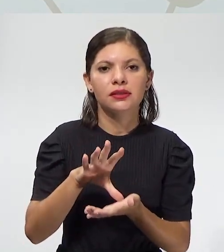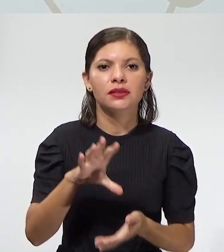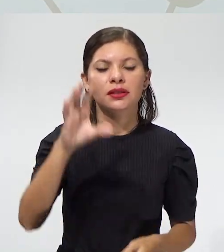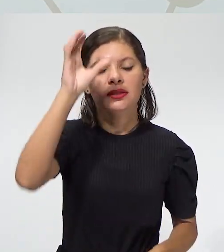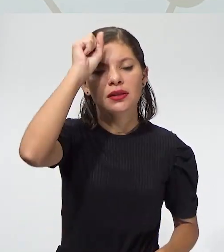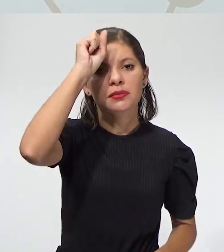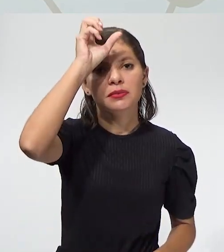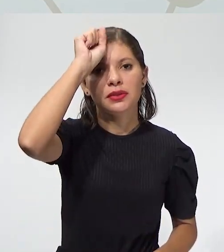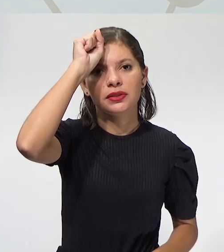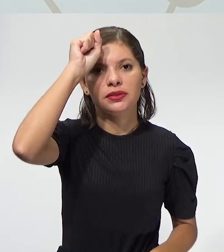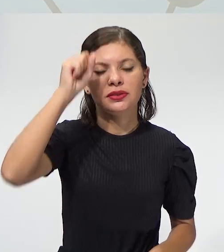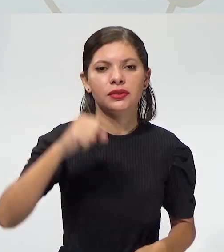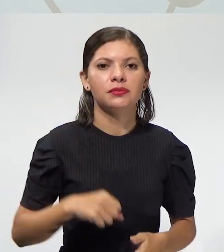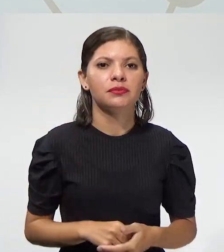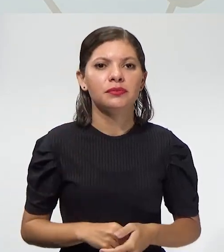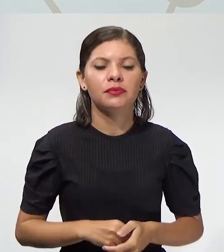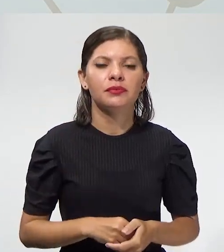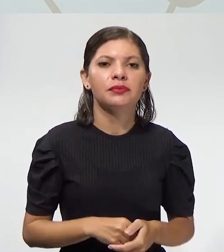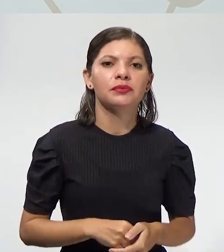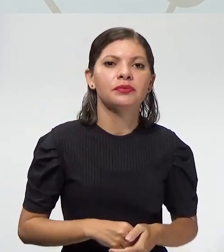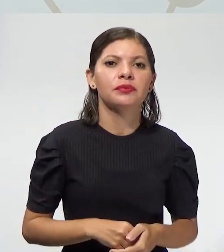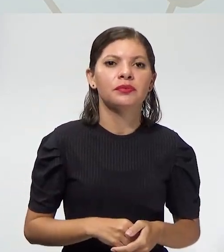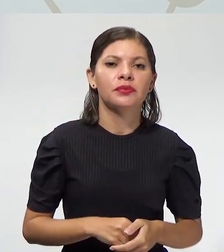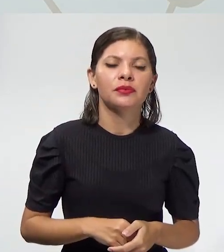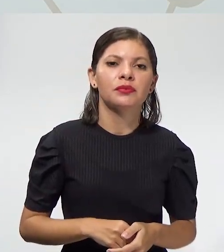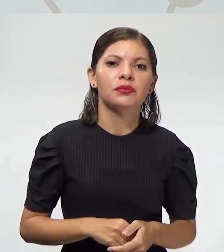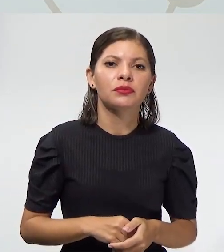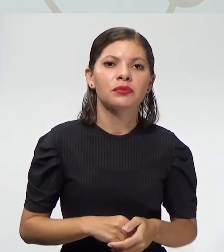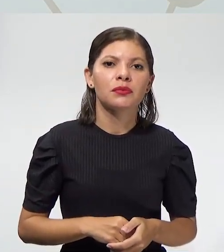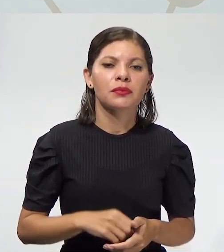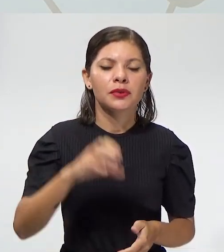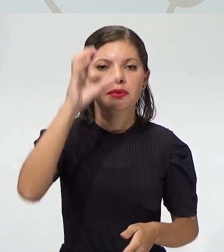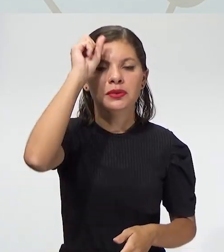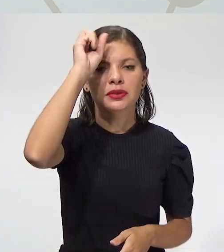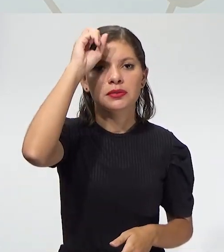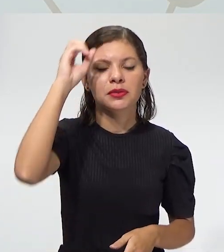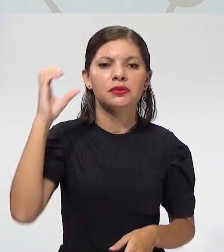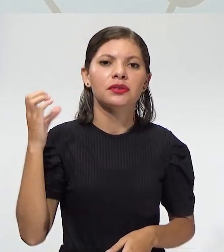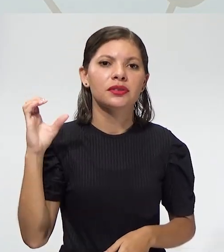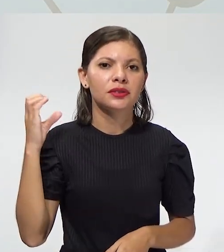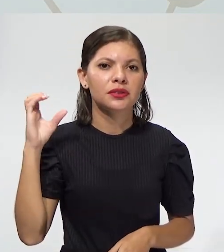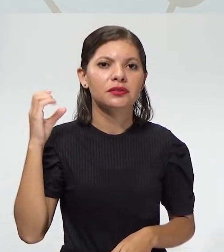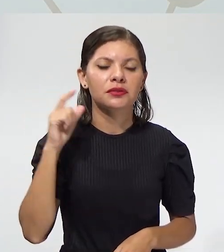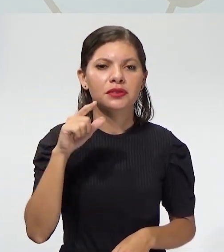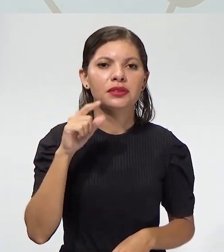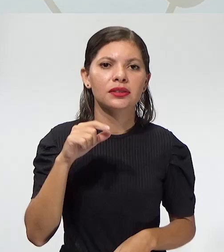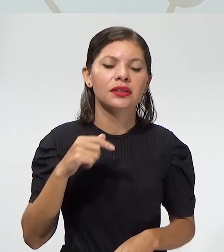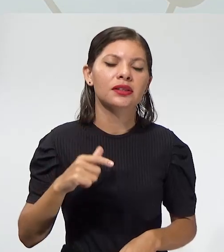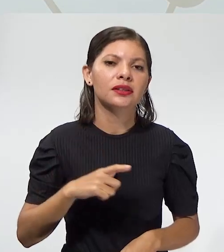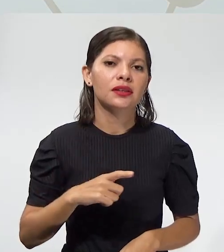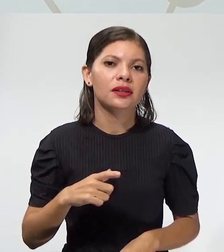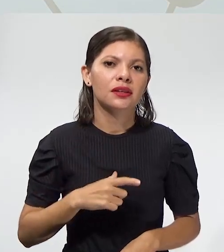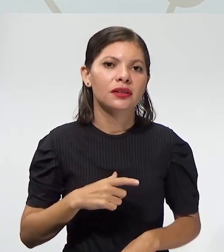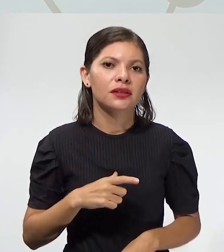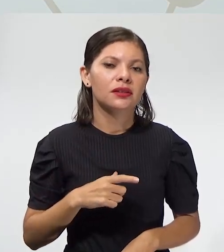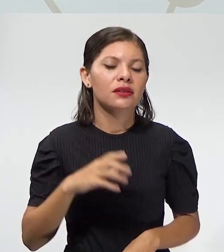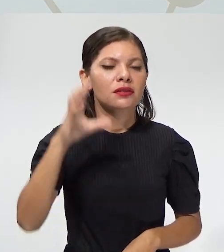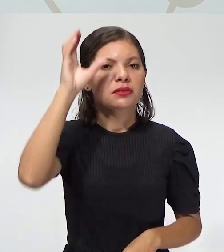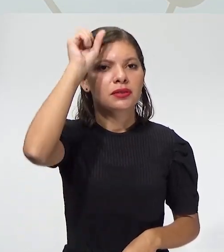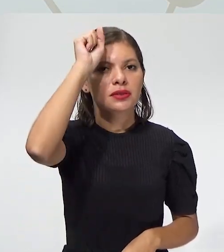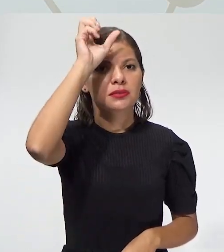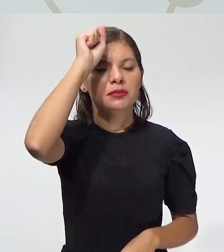como fugir disso, né? Então, no momento em que você leva o conhecimento científico, você vai o quê? Você vai adquirir um